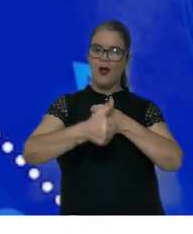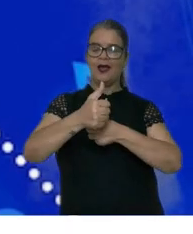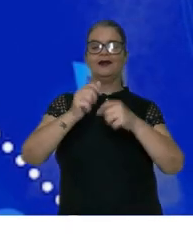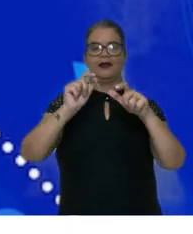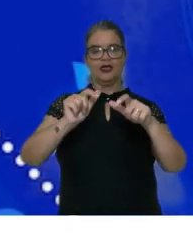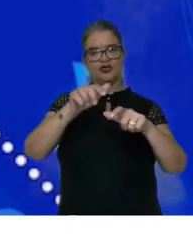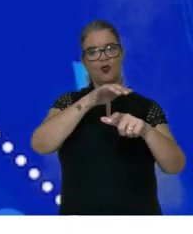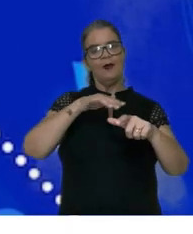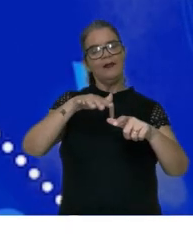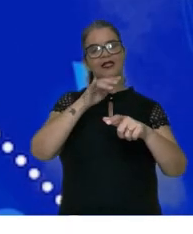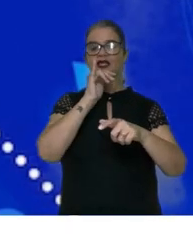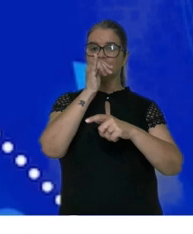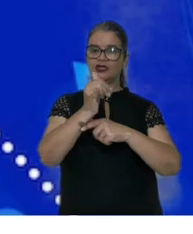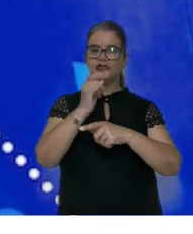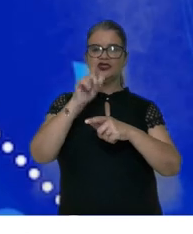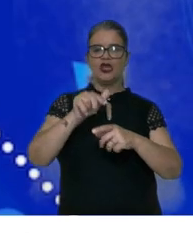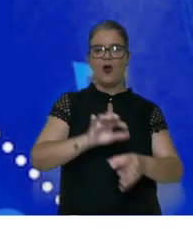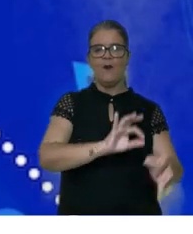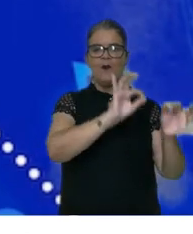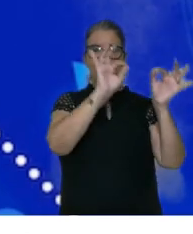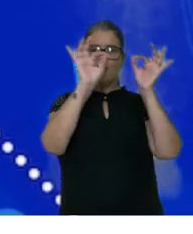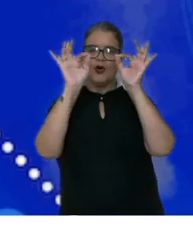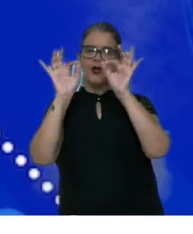ambiente, nós dizemos que há um processo de